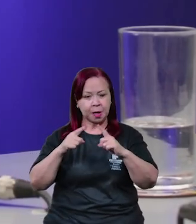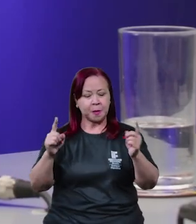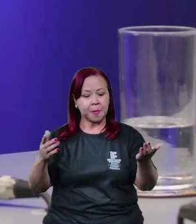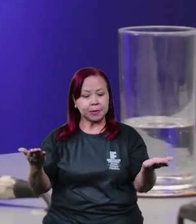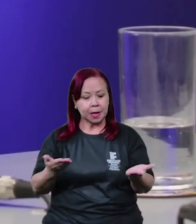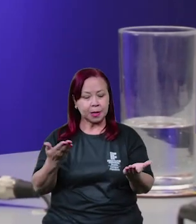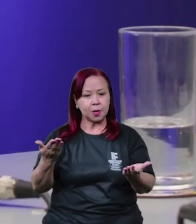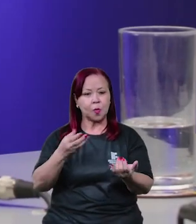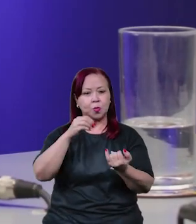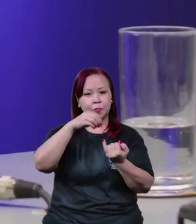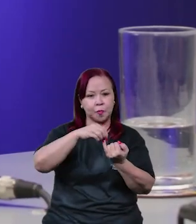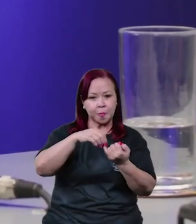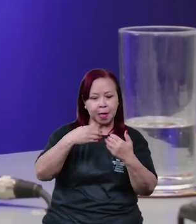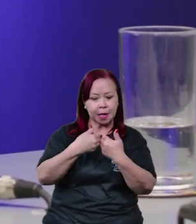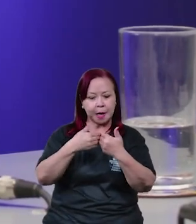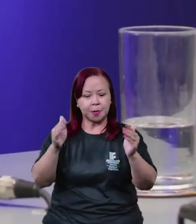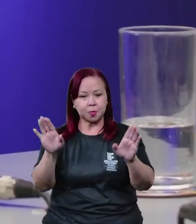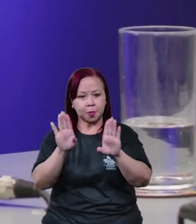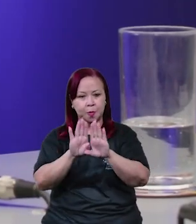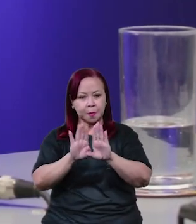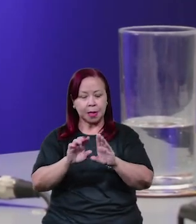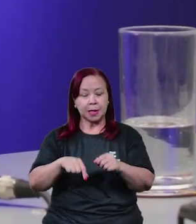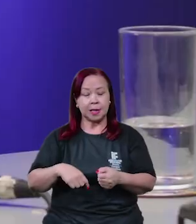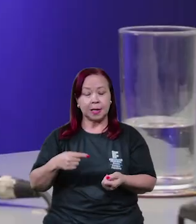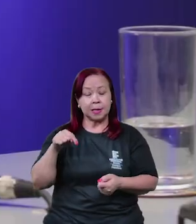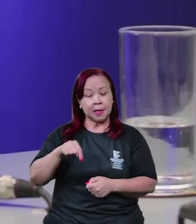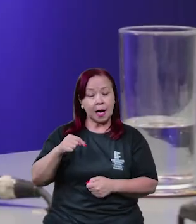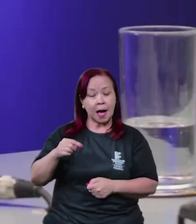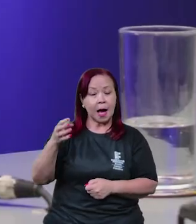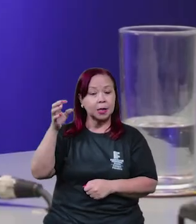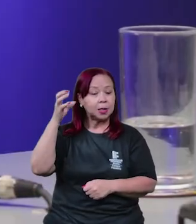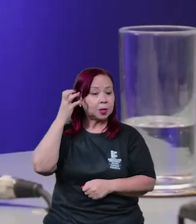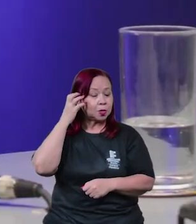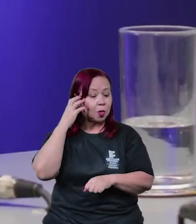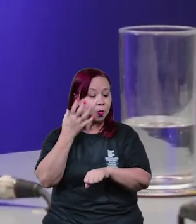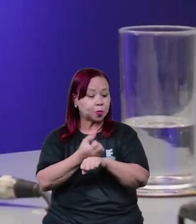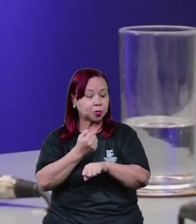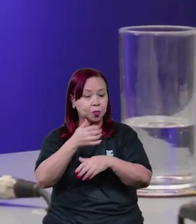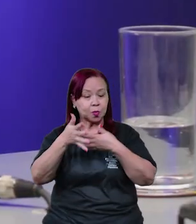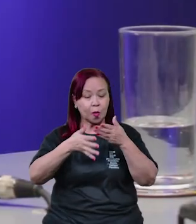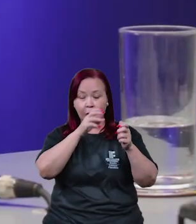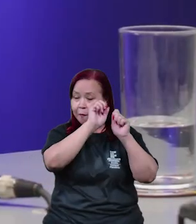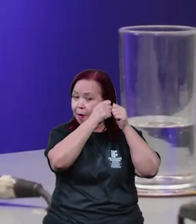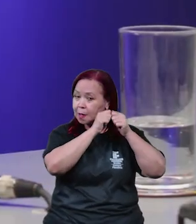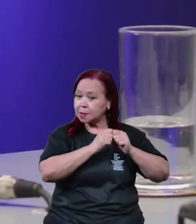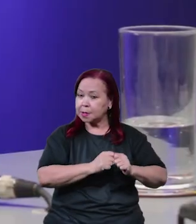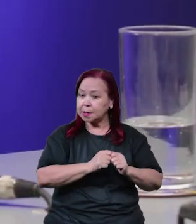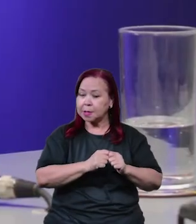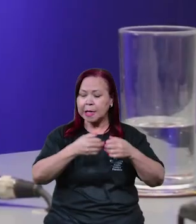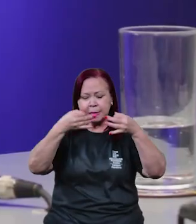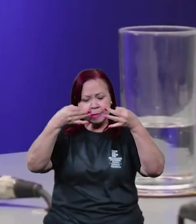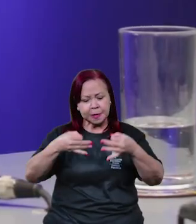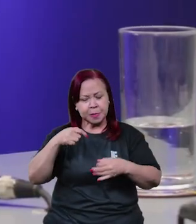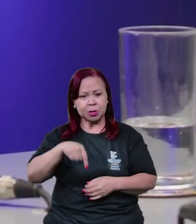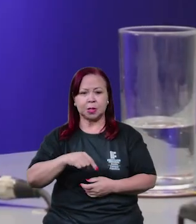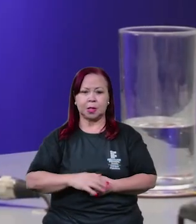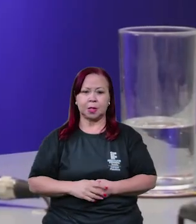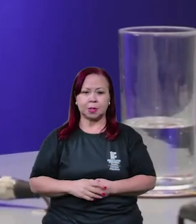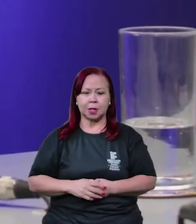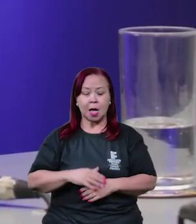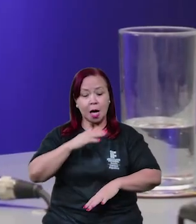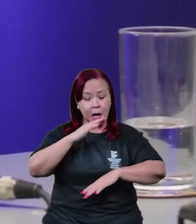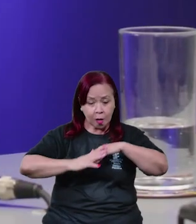que abriu as portas para mim aqui no podcast, para eu falar das tranças, que é exatamente isso, né? É